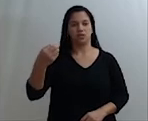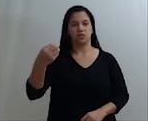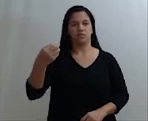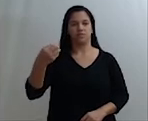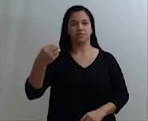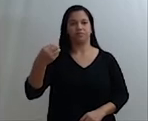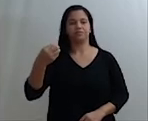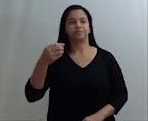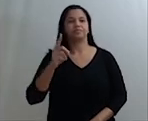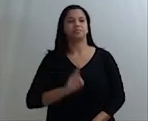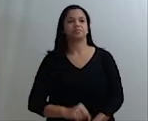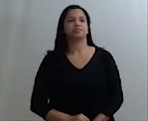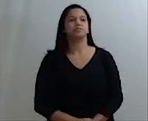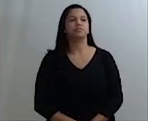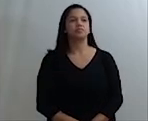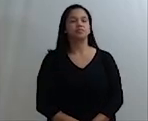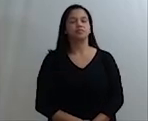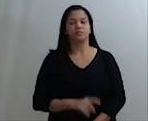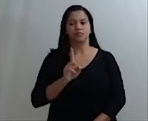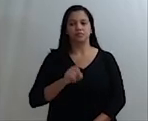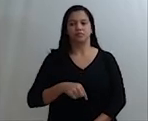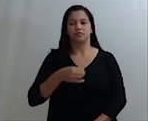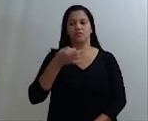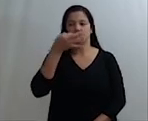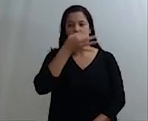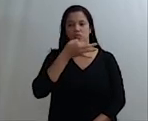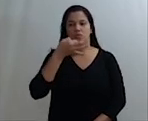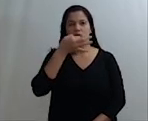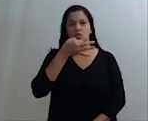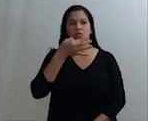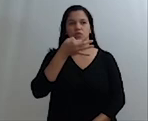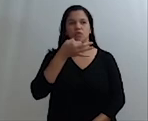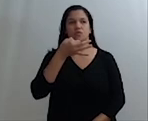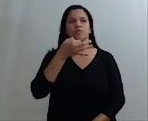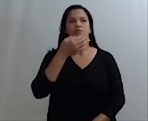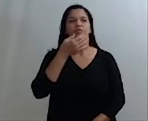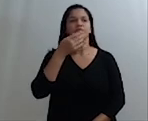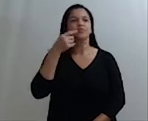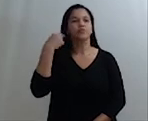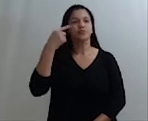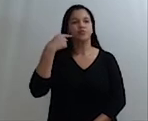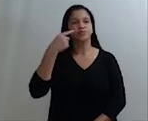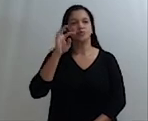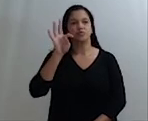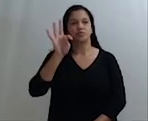540 sustentação oral pelo Dr Thiago Vinícius Rufino